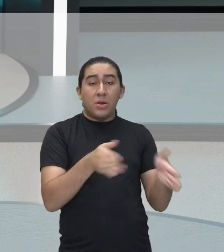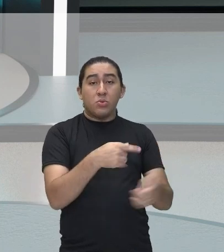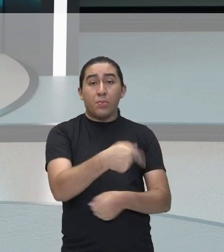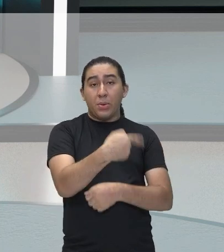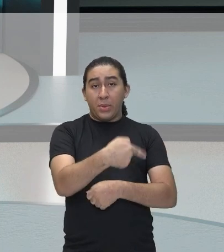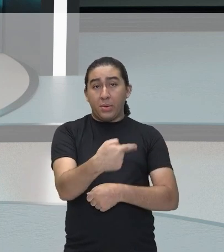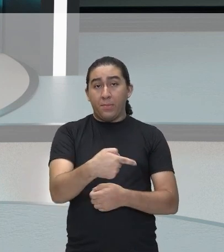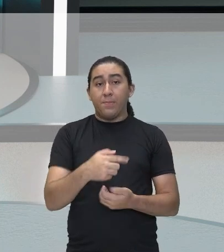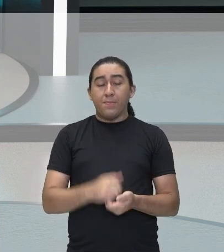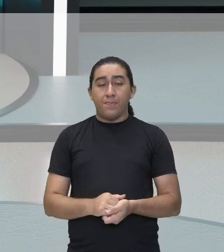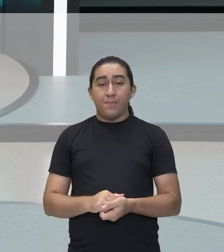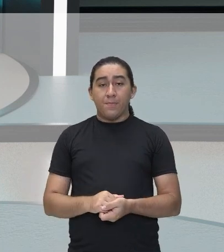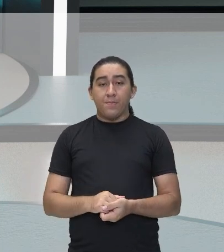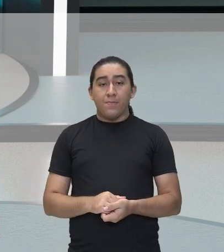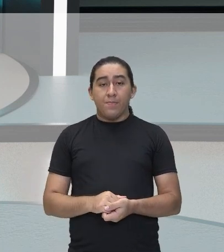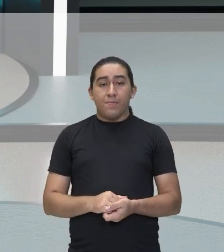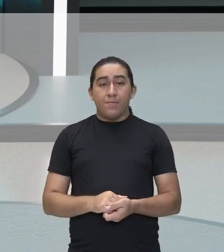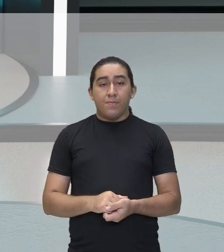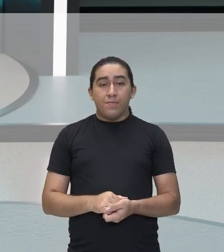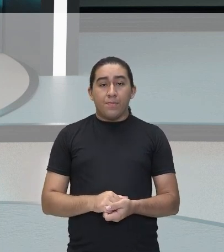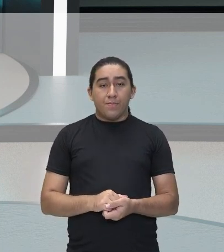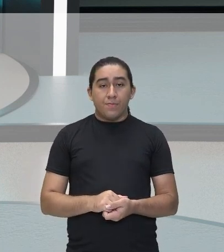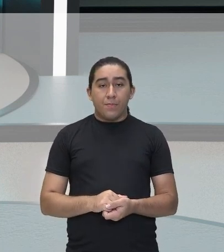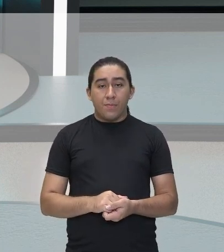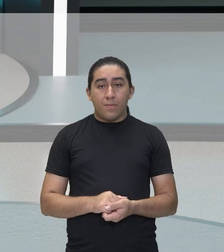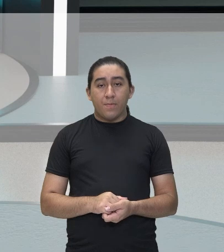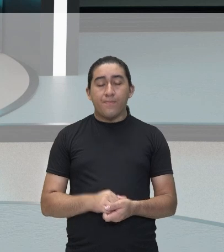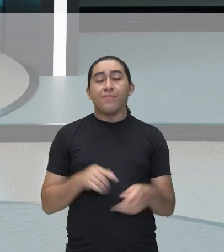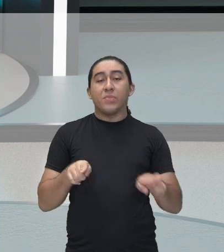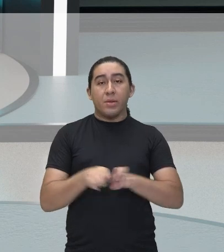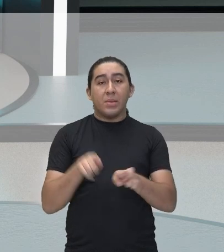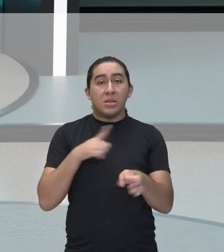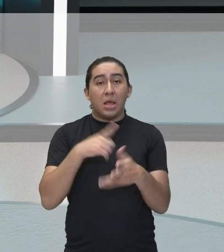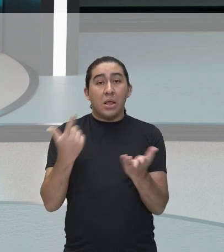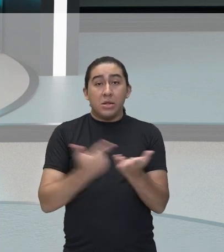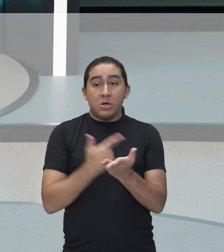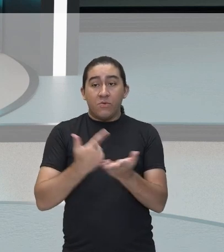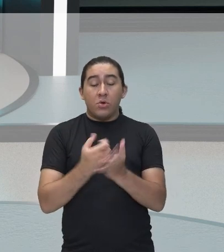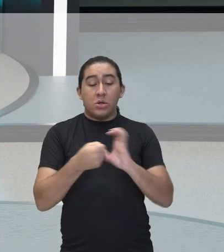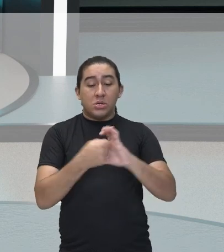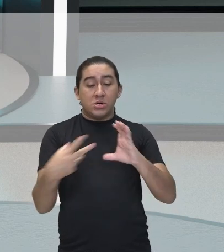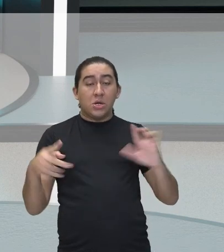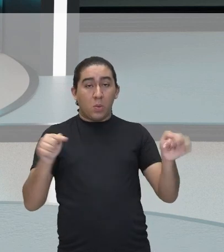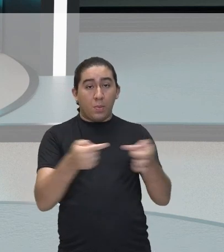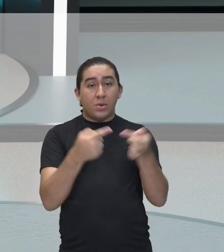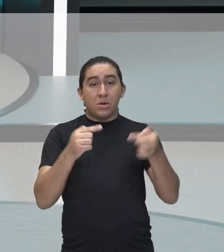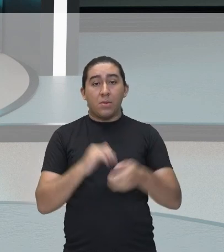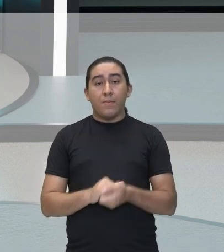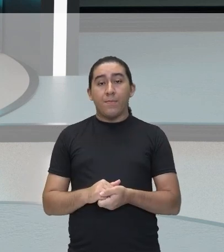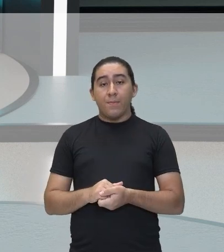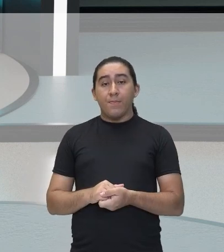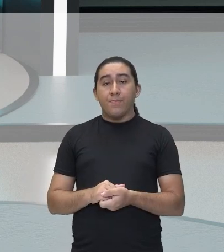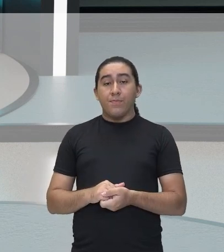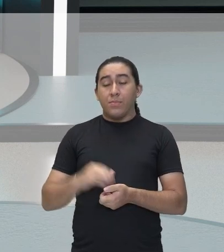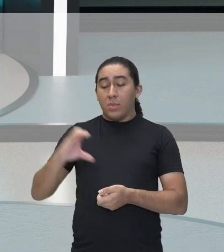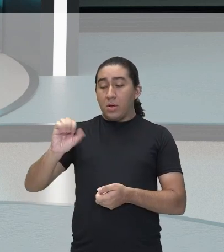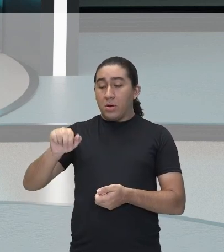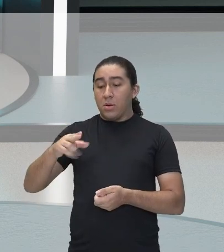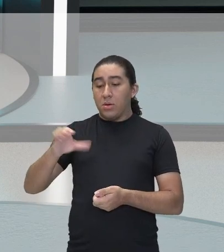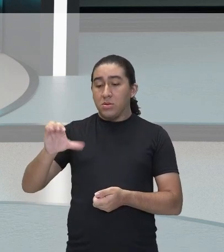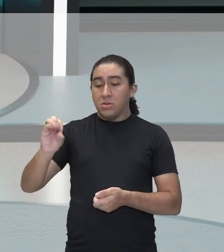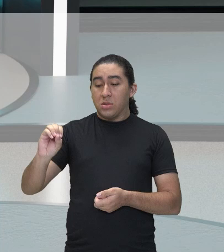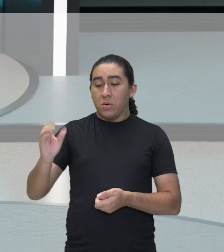E temos obras, né, com essas características, Canção do Exílio, que é uma